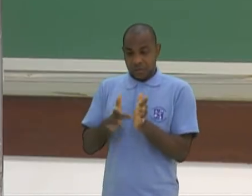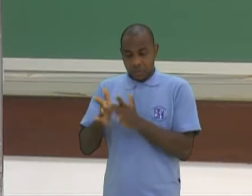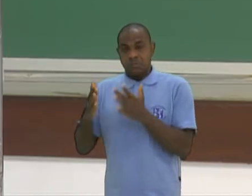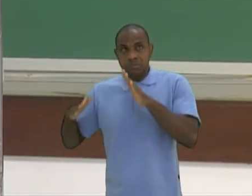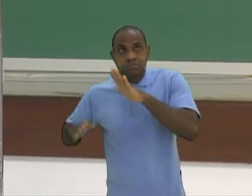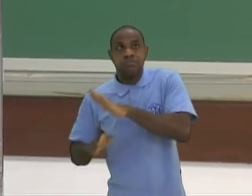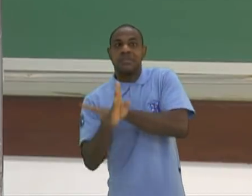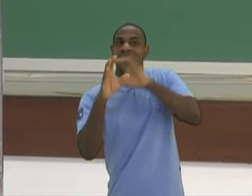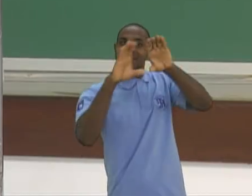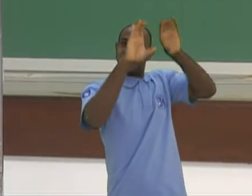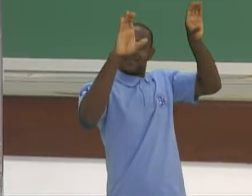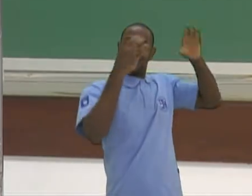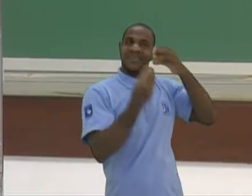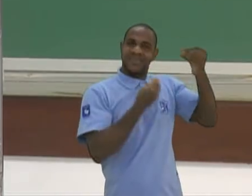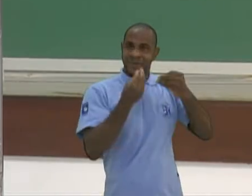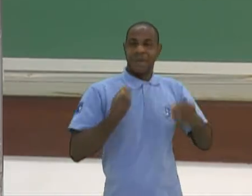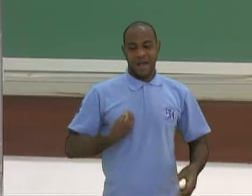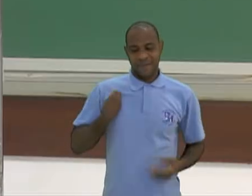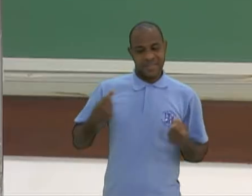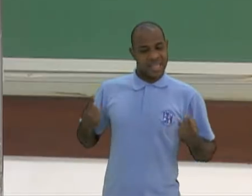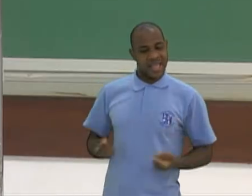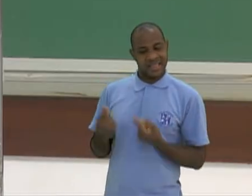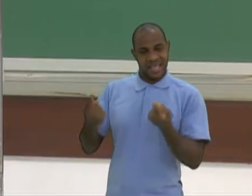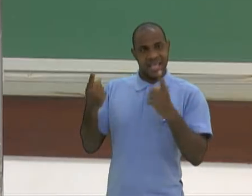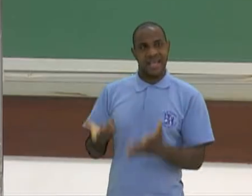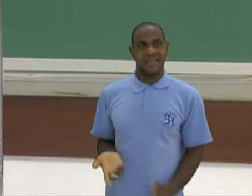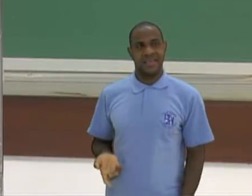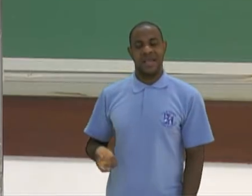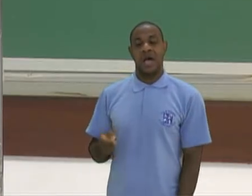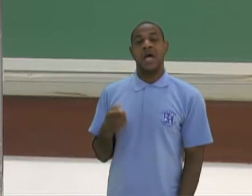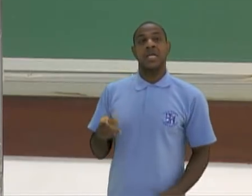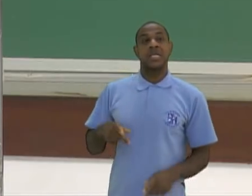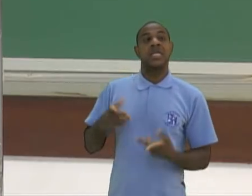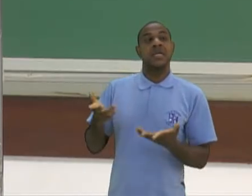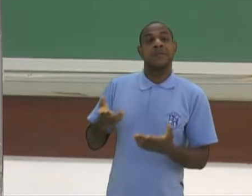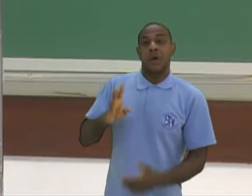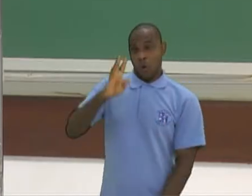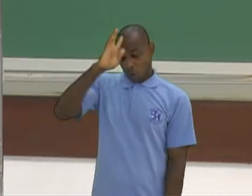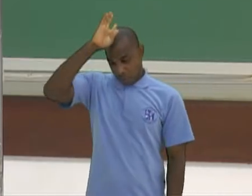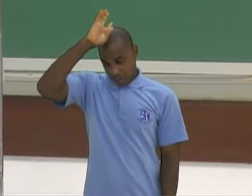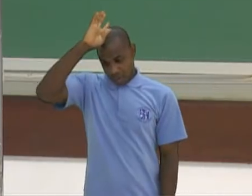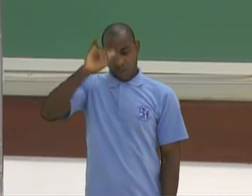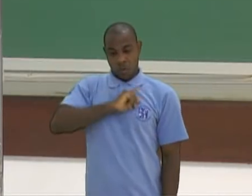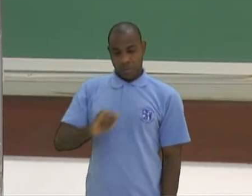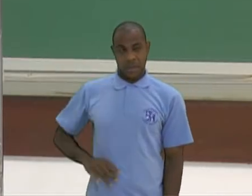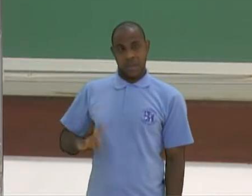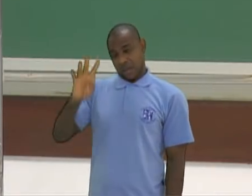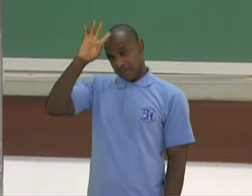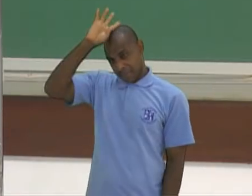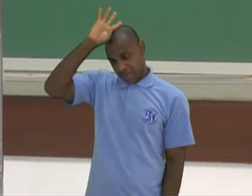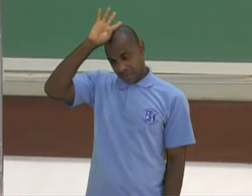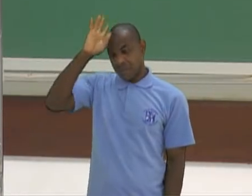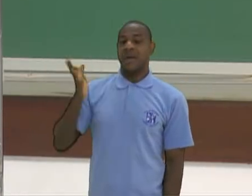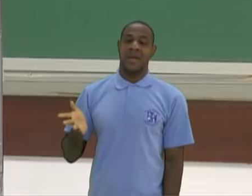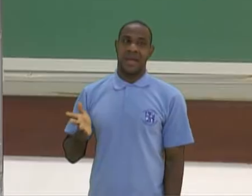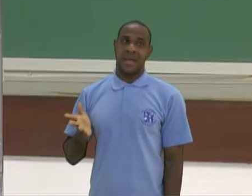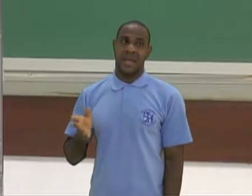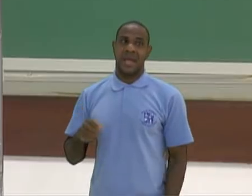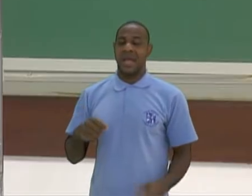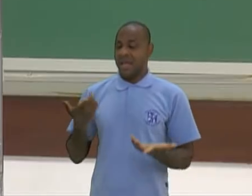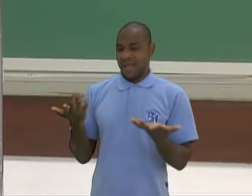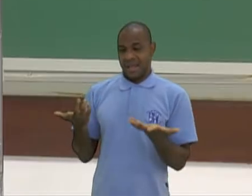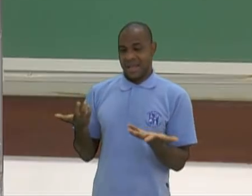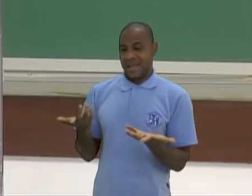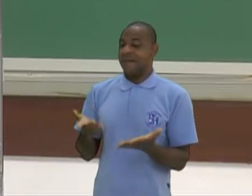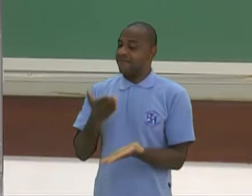justos, né, a chamada vida eterna, dizendo, inclusive, que o Império Romano seria uma situação temporária, não se preocupem, vocês